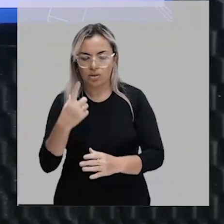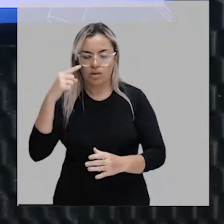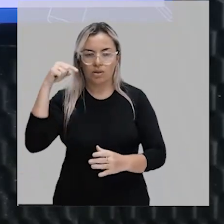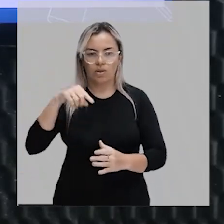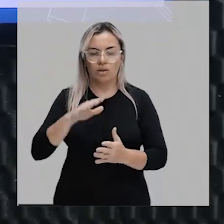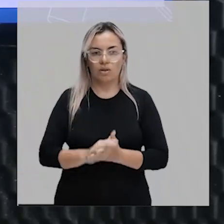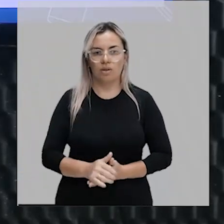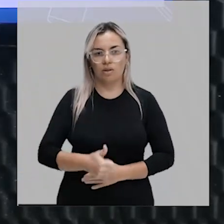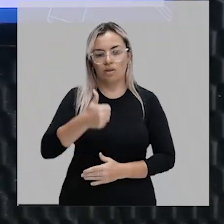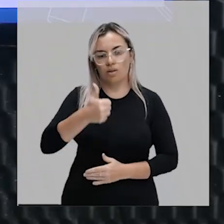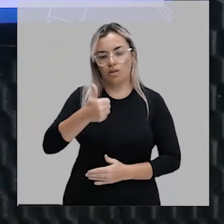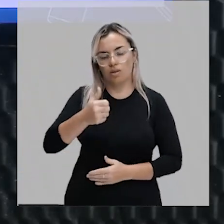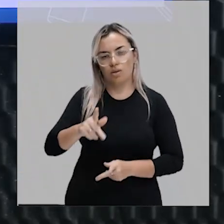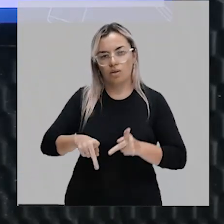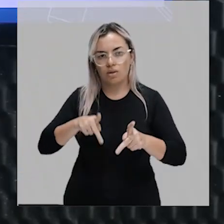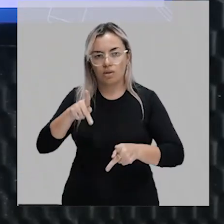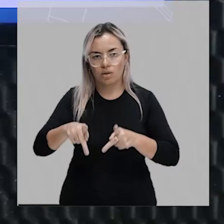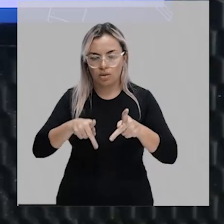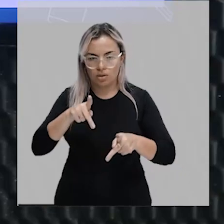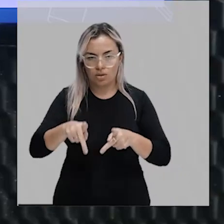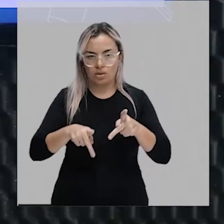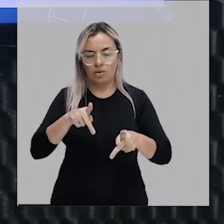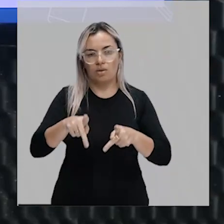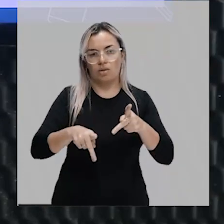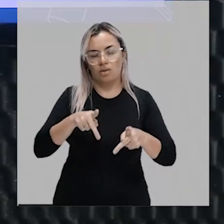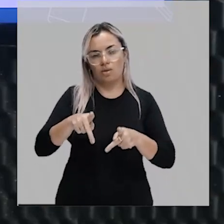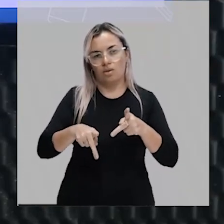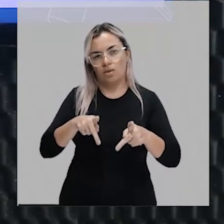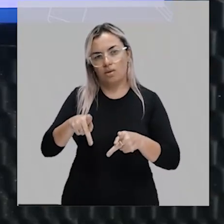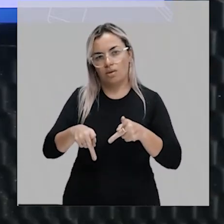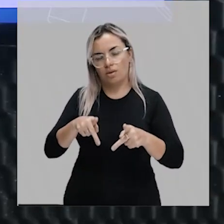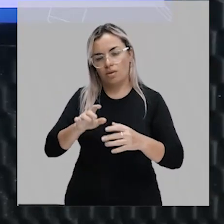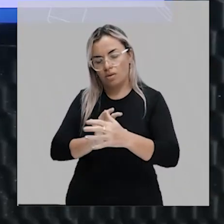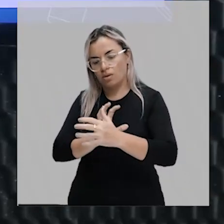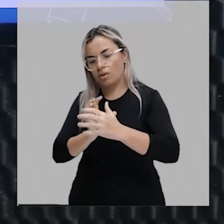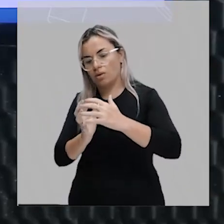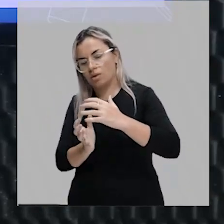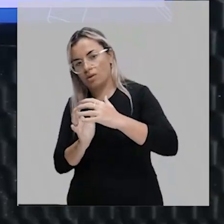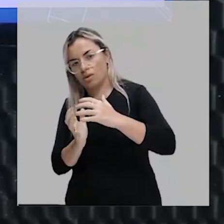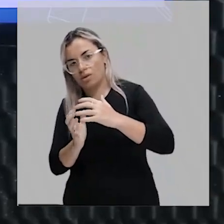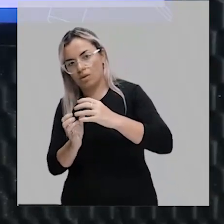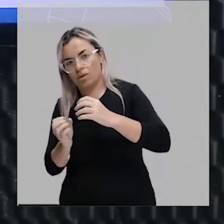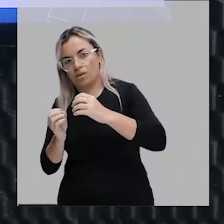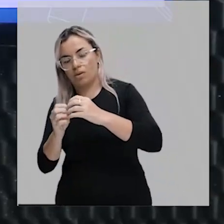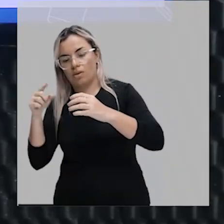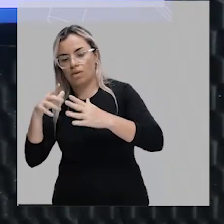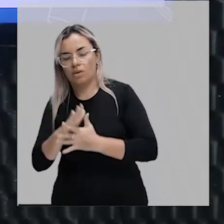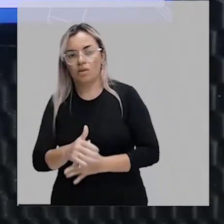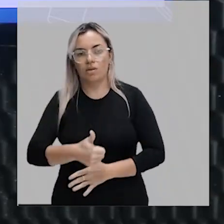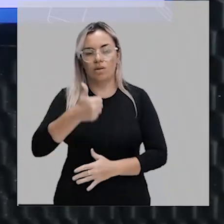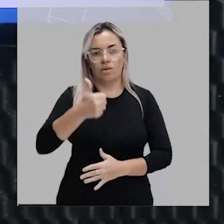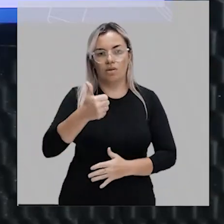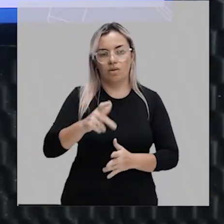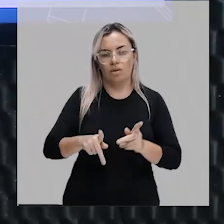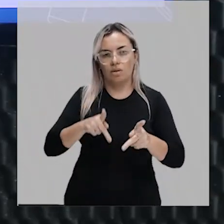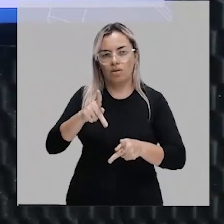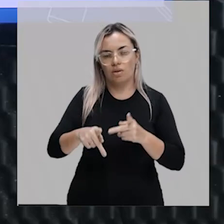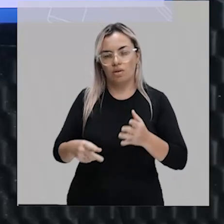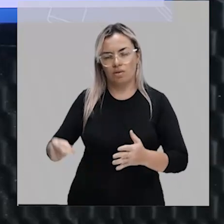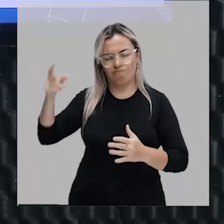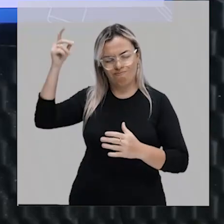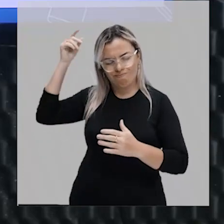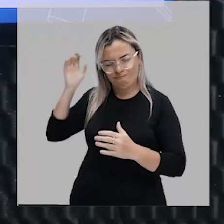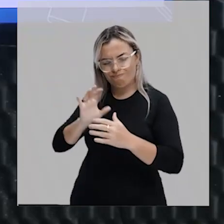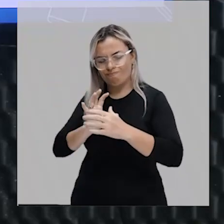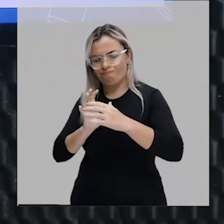dessas primeiras civilizações no chamado Oriente Próximo, dessas primeiras civilizações na Antiguidade